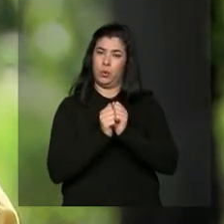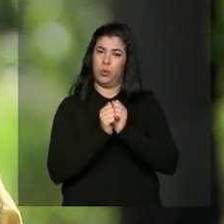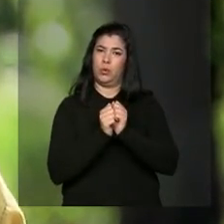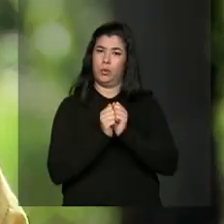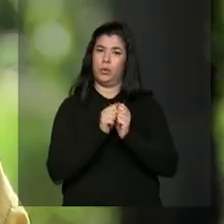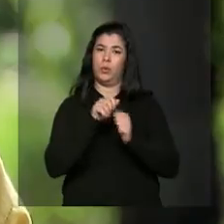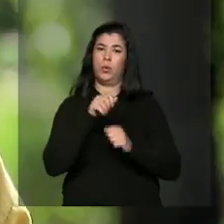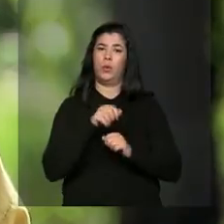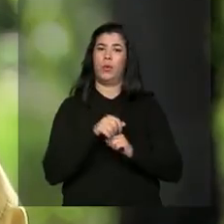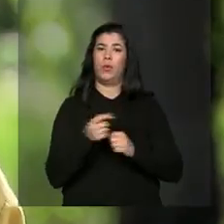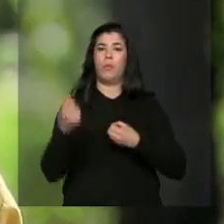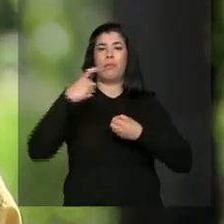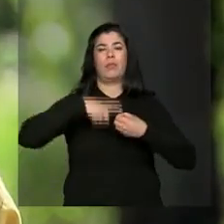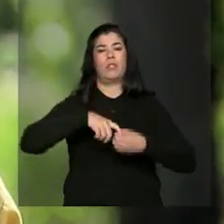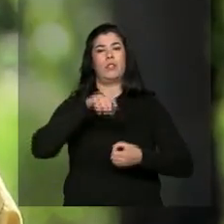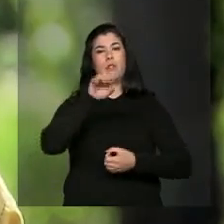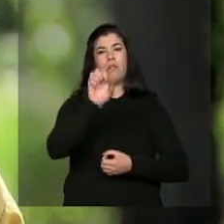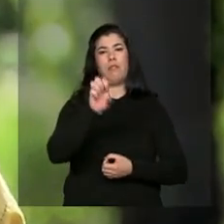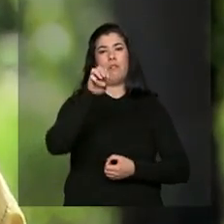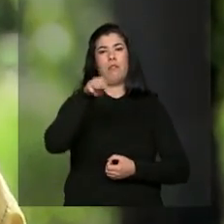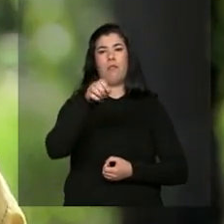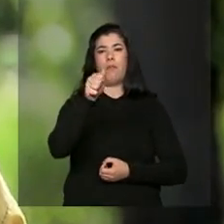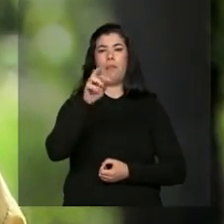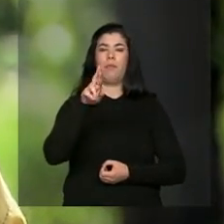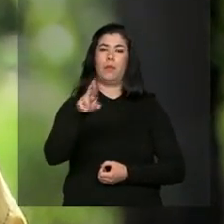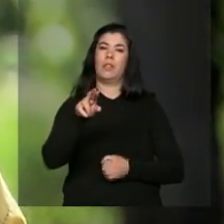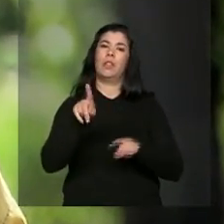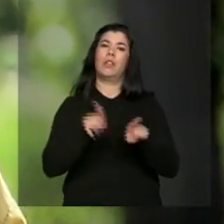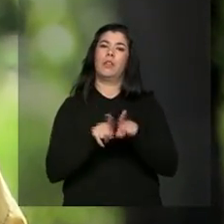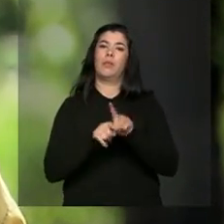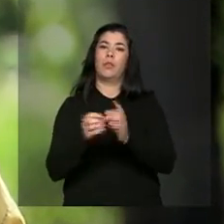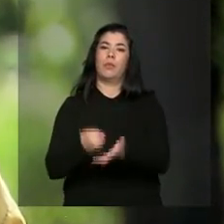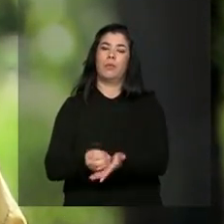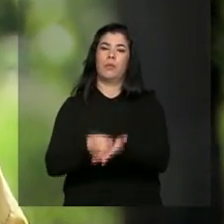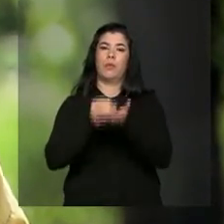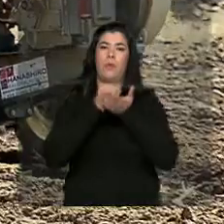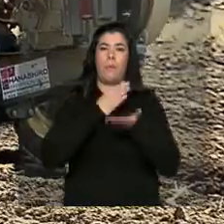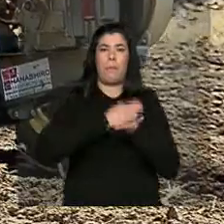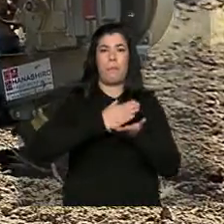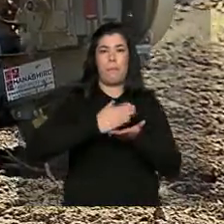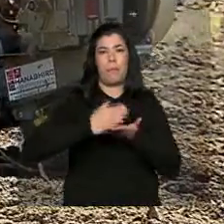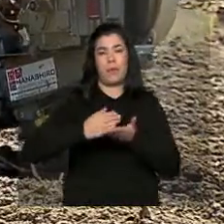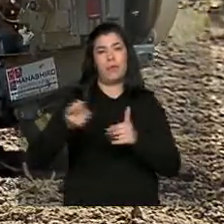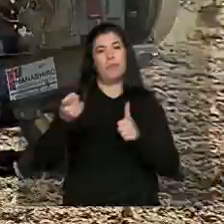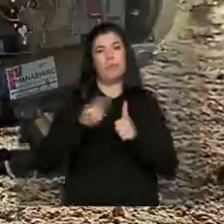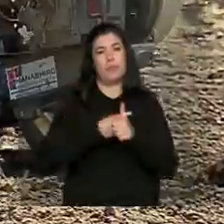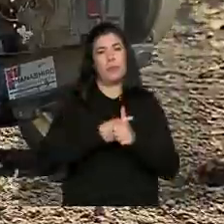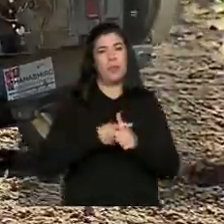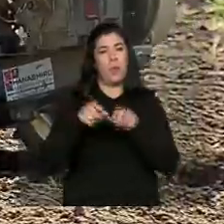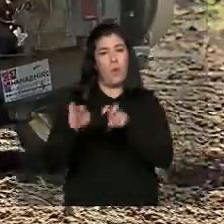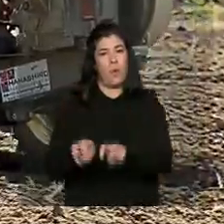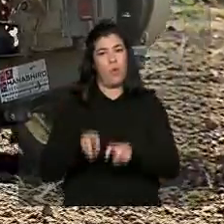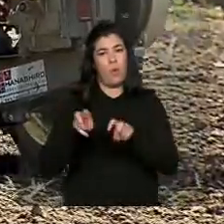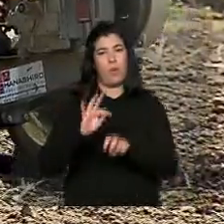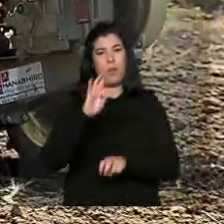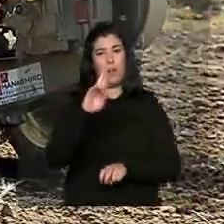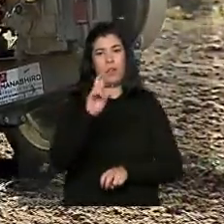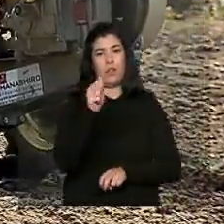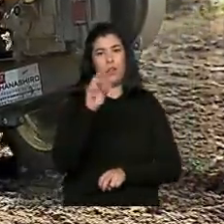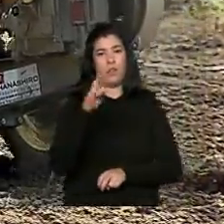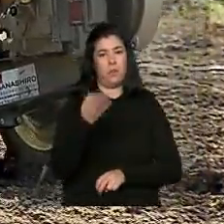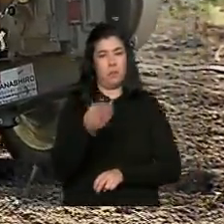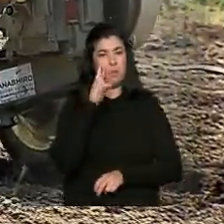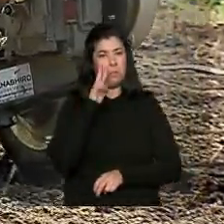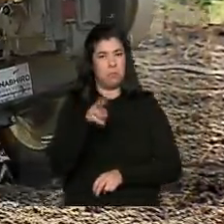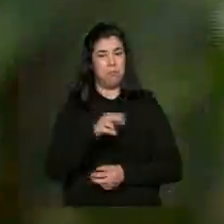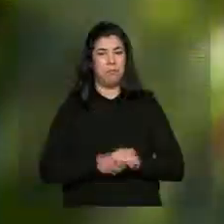com a Imaté, né? E eles me ajudaram a financiar uma tobatinha, né? Um tratorzinho, né? Para